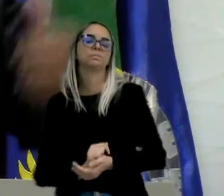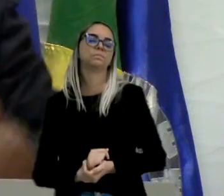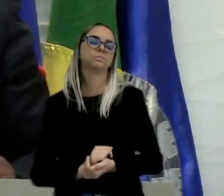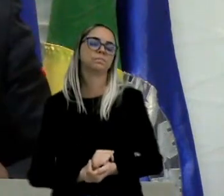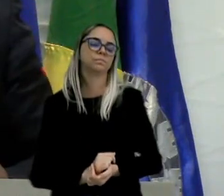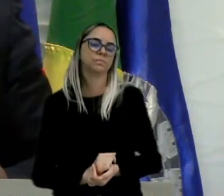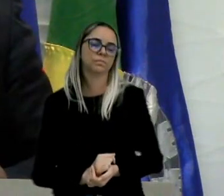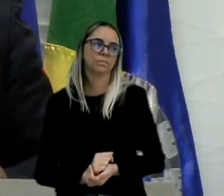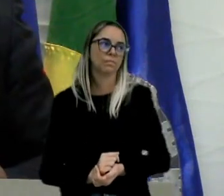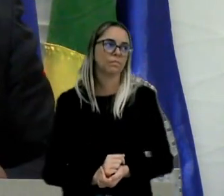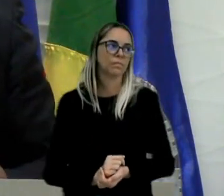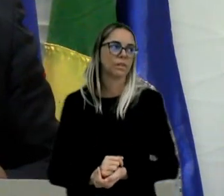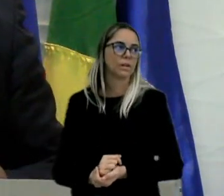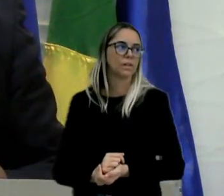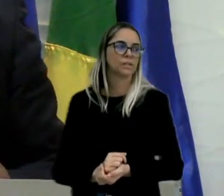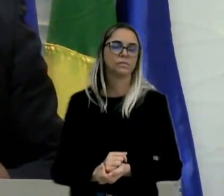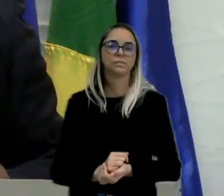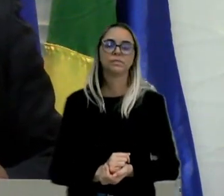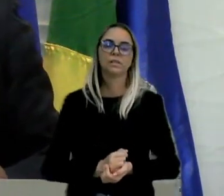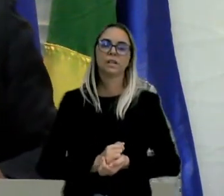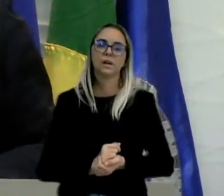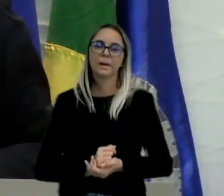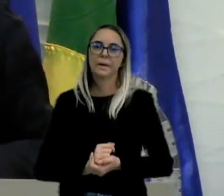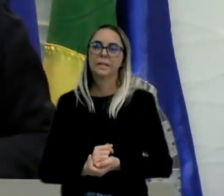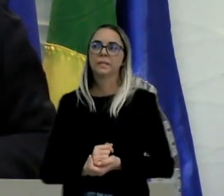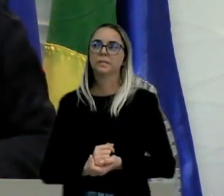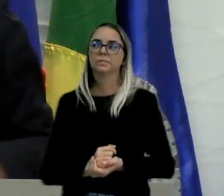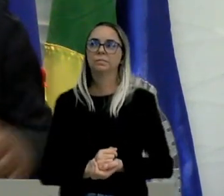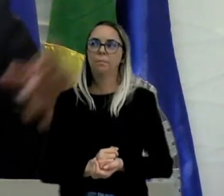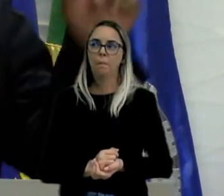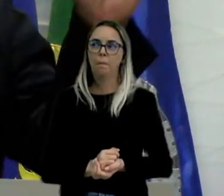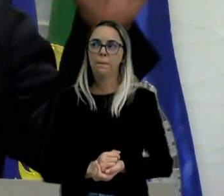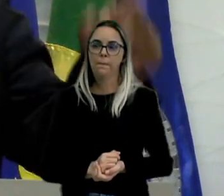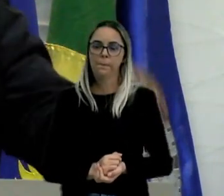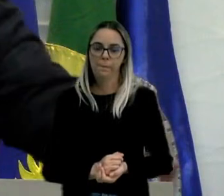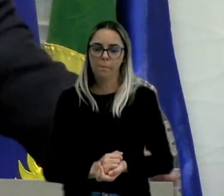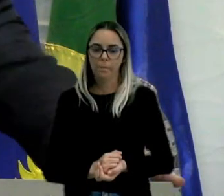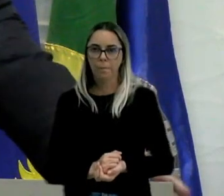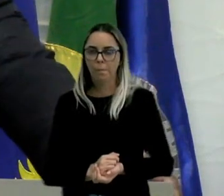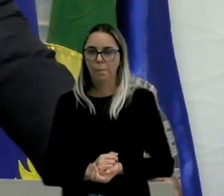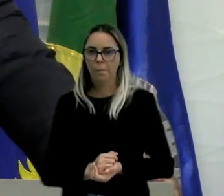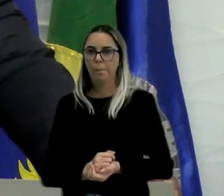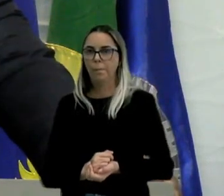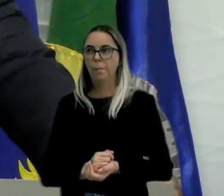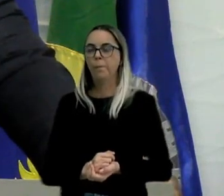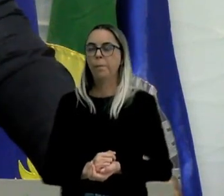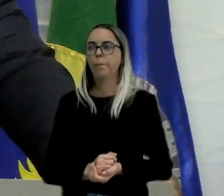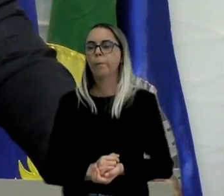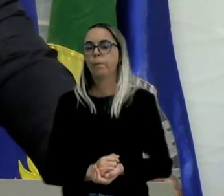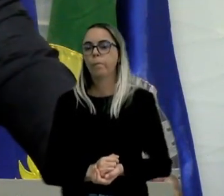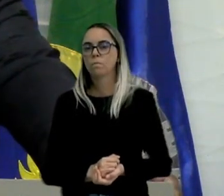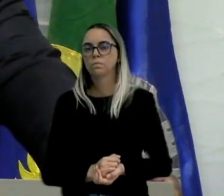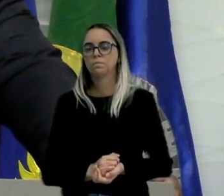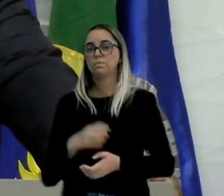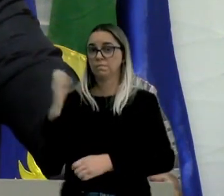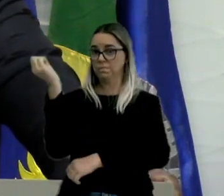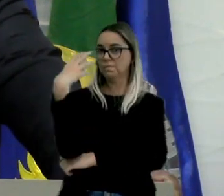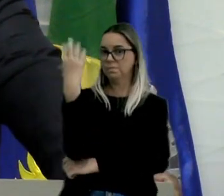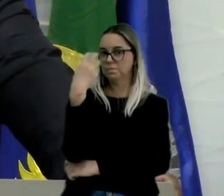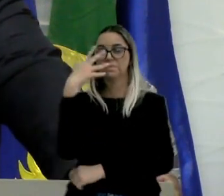onem a gente a ambulância a nossa ambulância